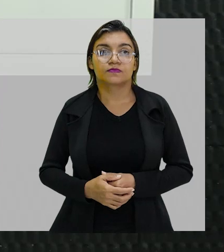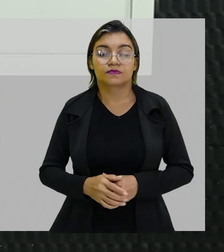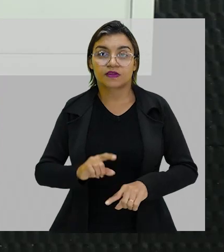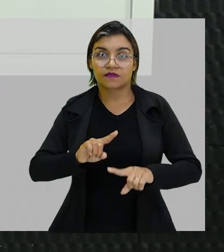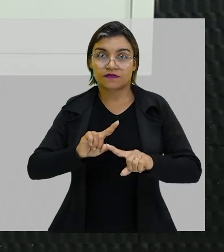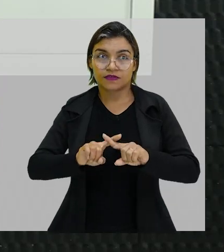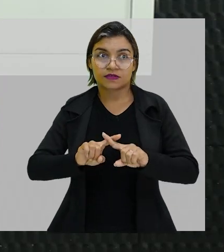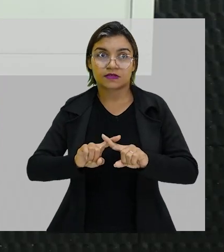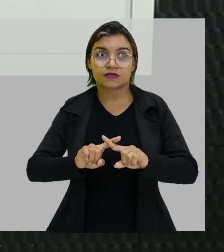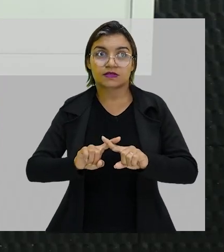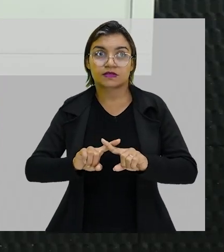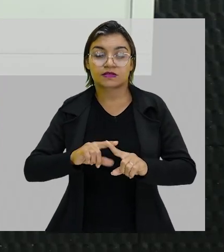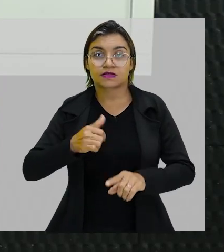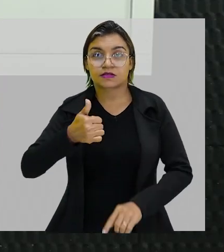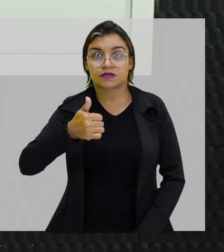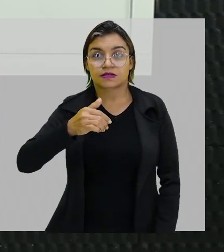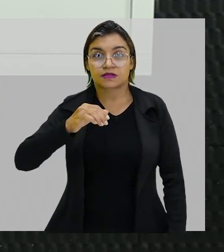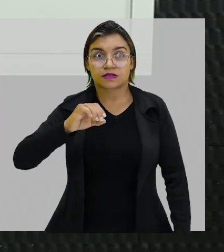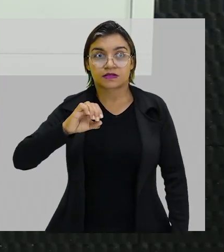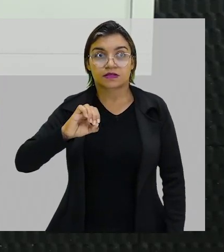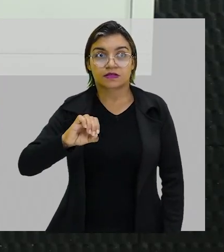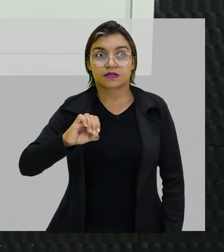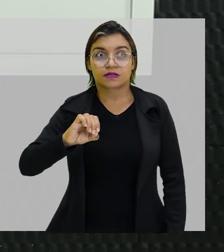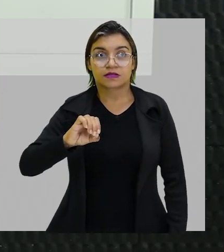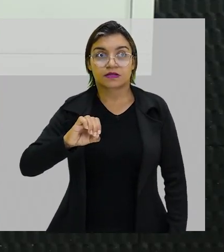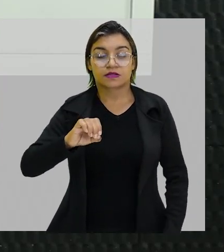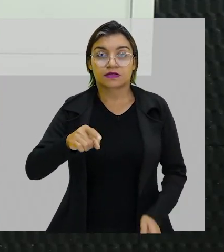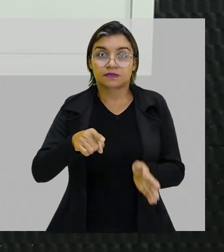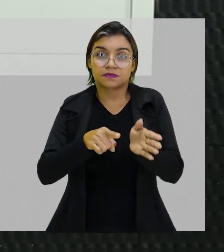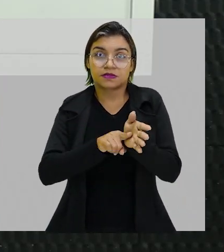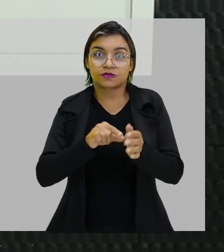Vezes 10 a menos 2,